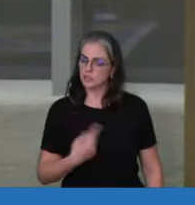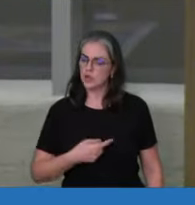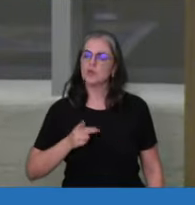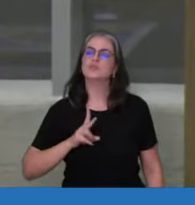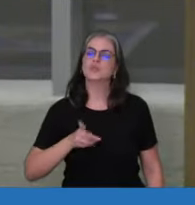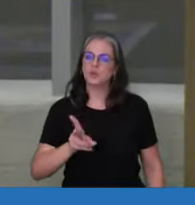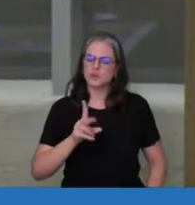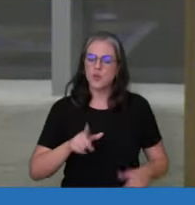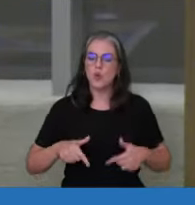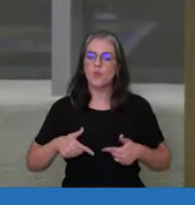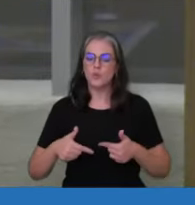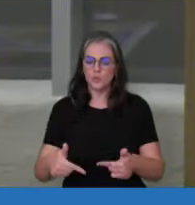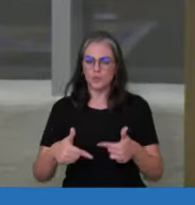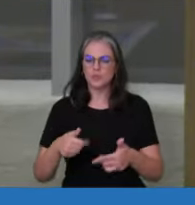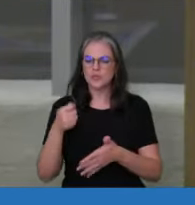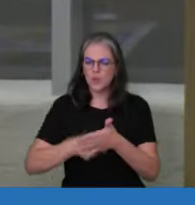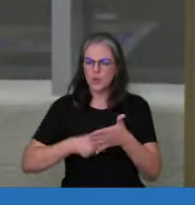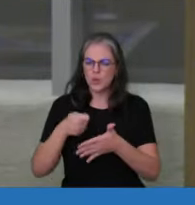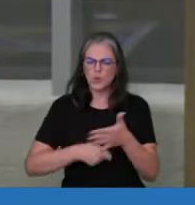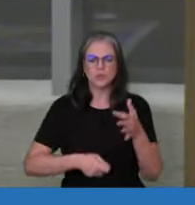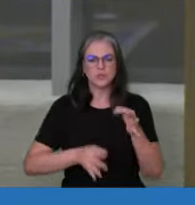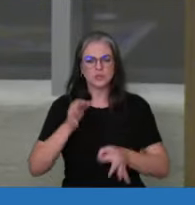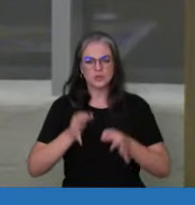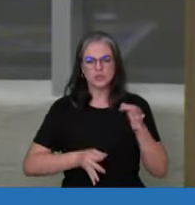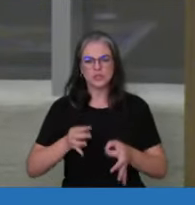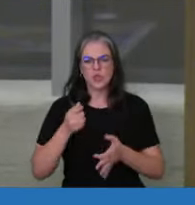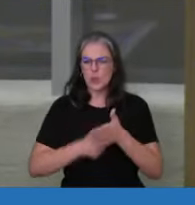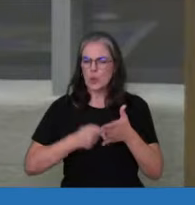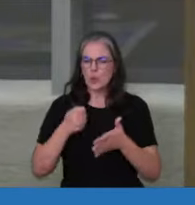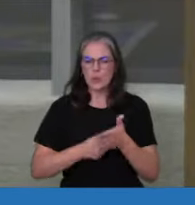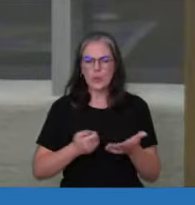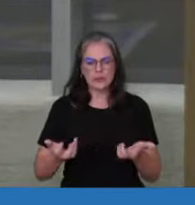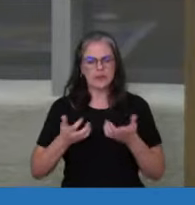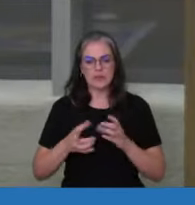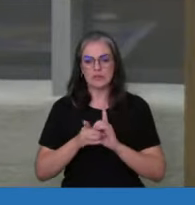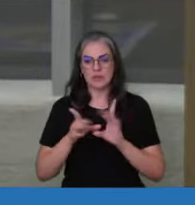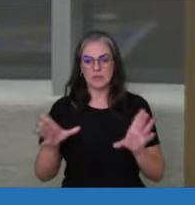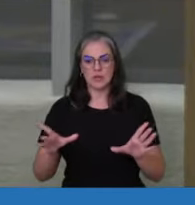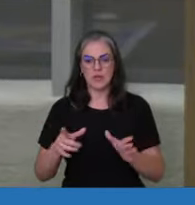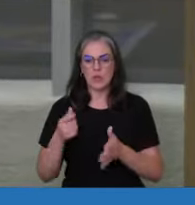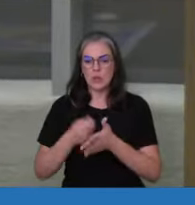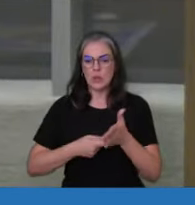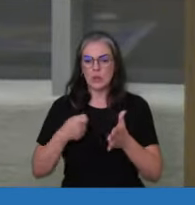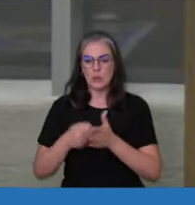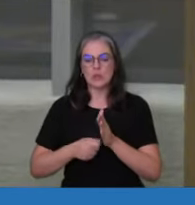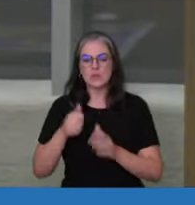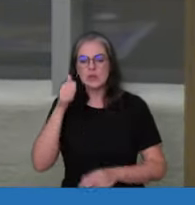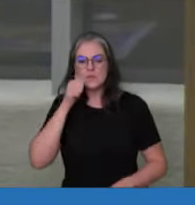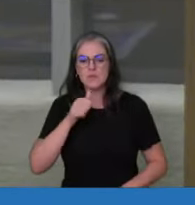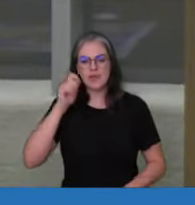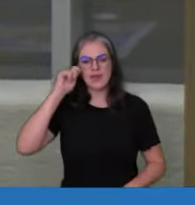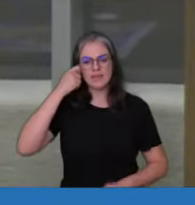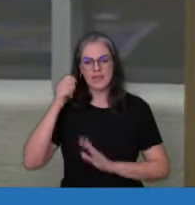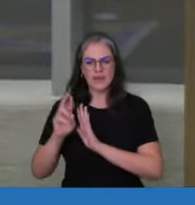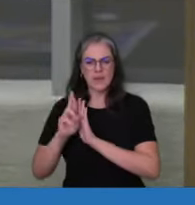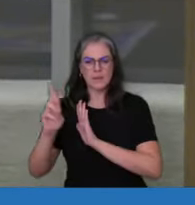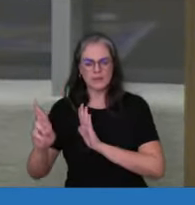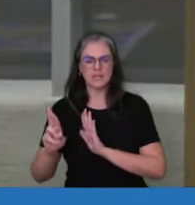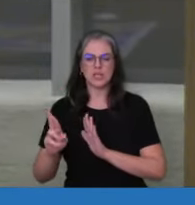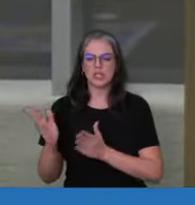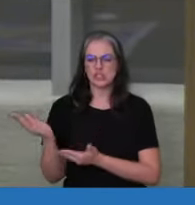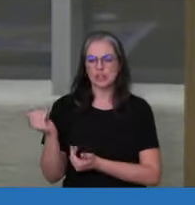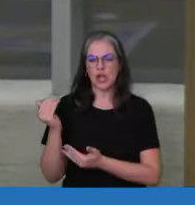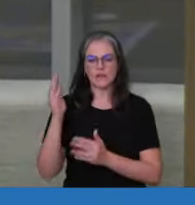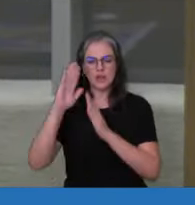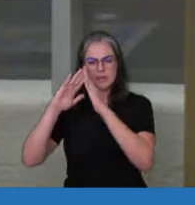em luta, lutando por justiça, lutando pela democracia, lutando pela representação de mulheres negras, de jovens da periferia,